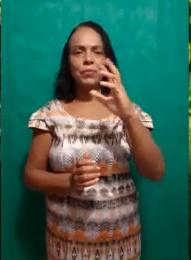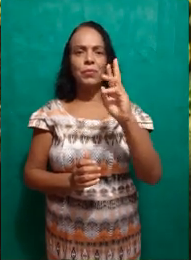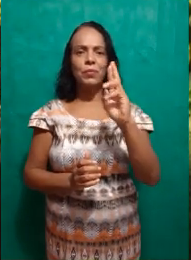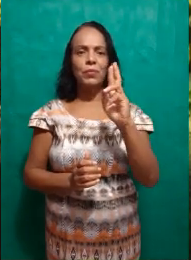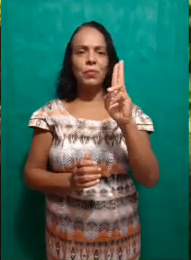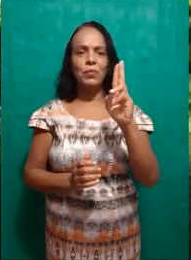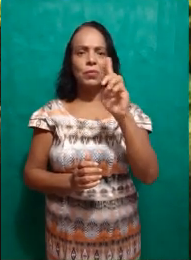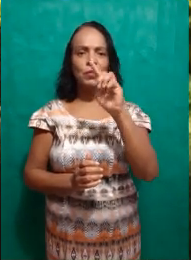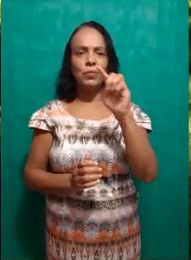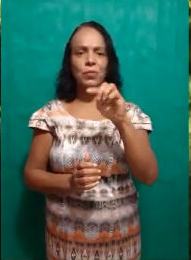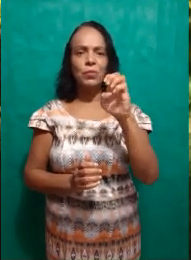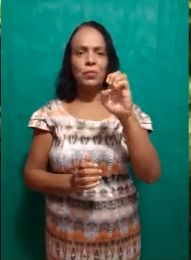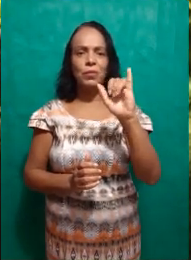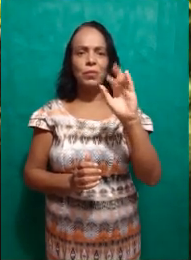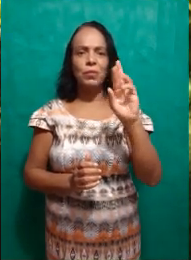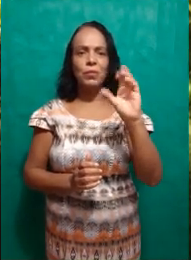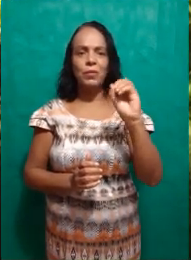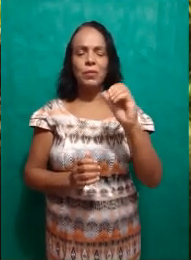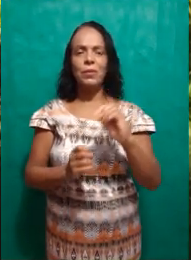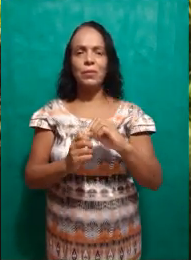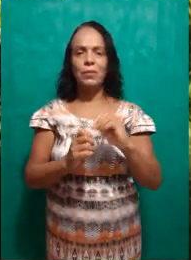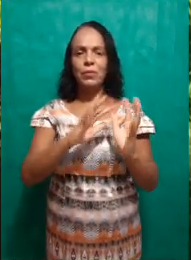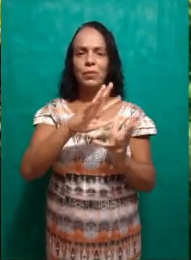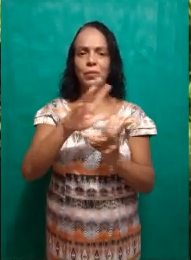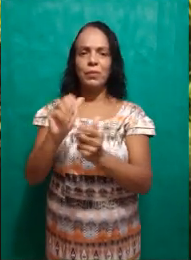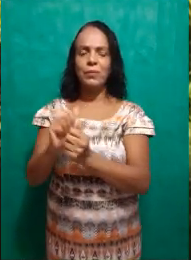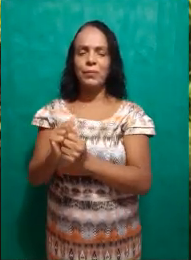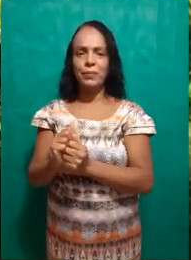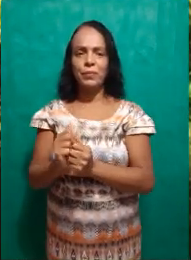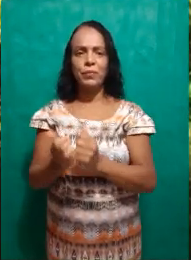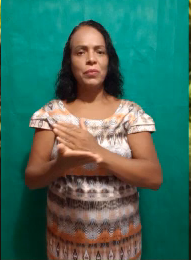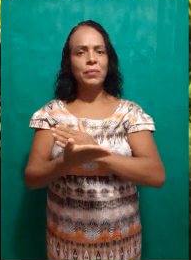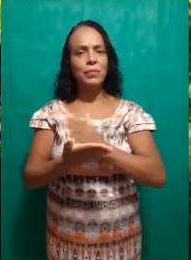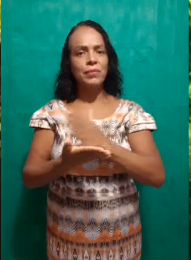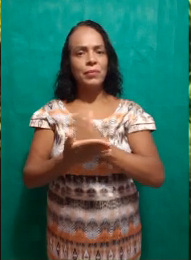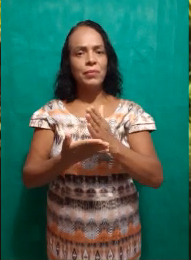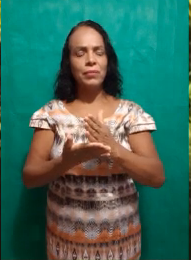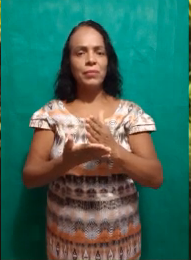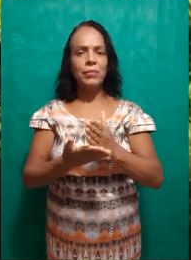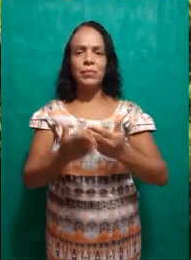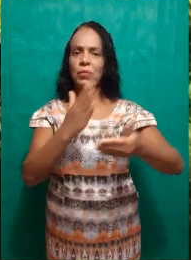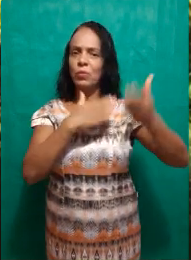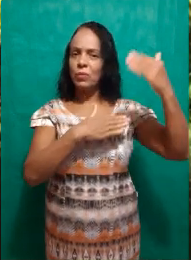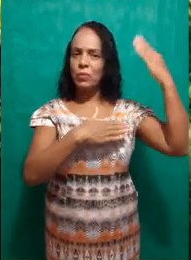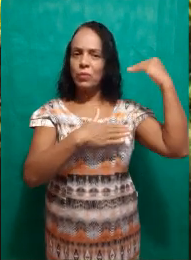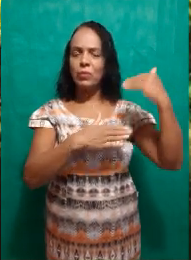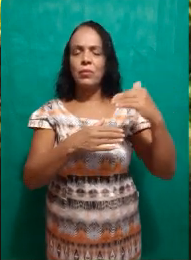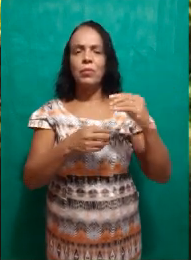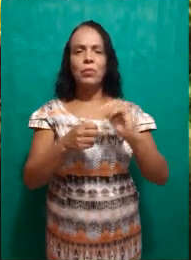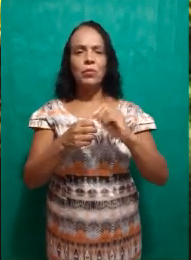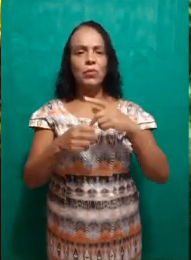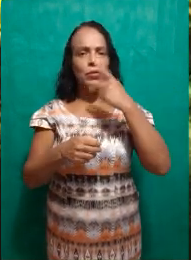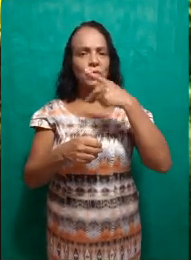do início do mestre implantando a doutrina,